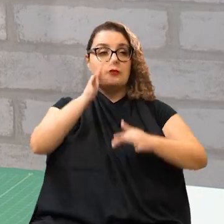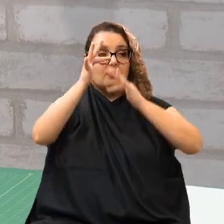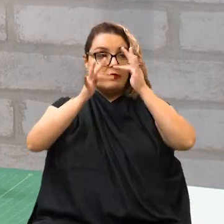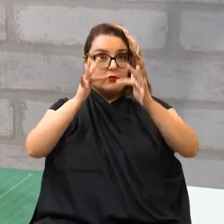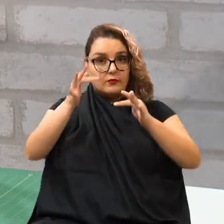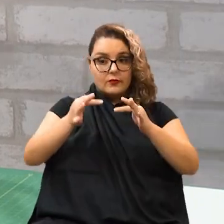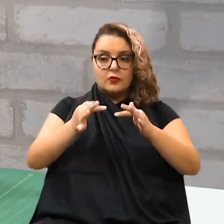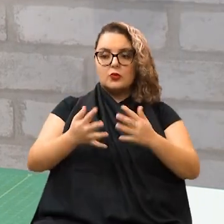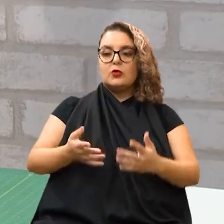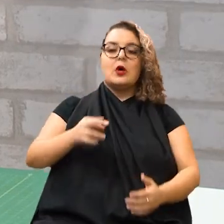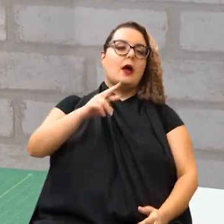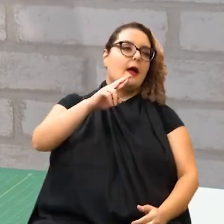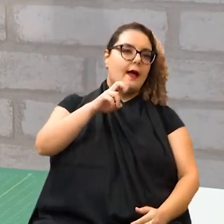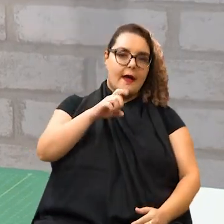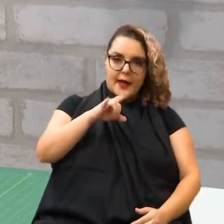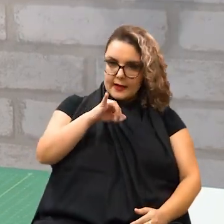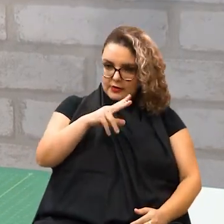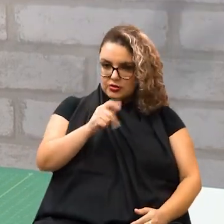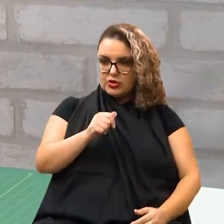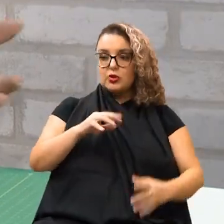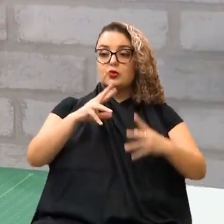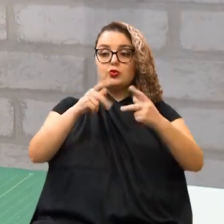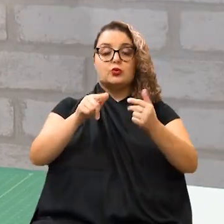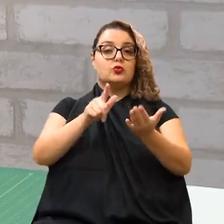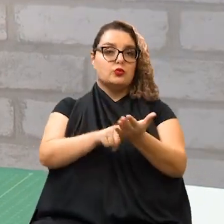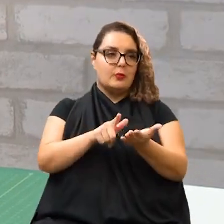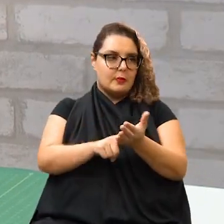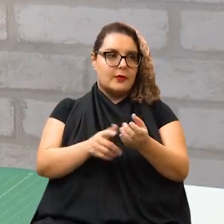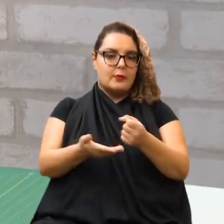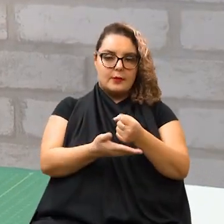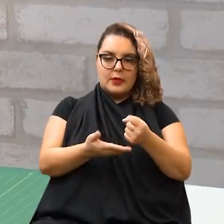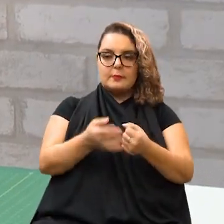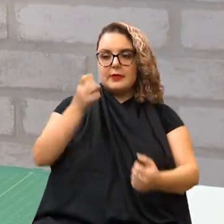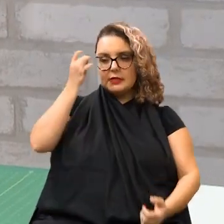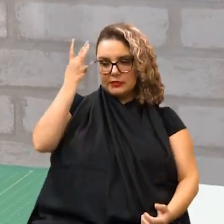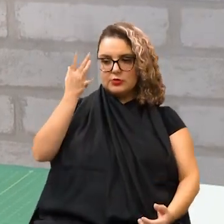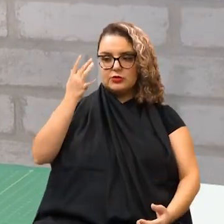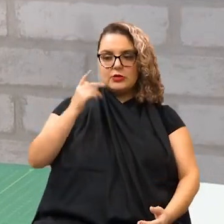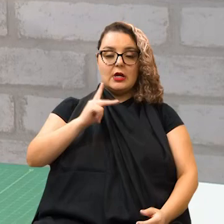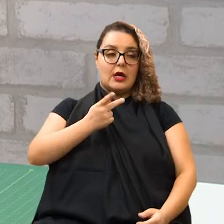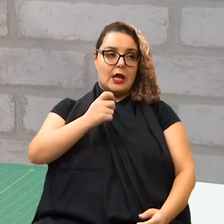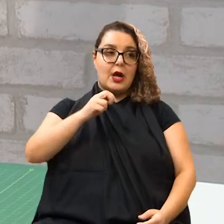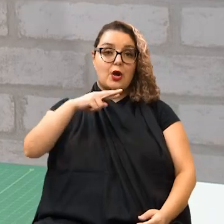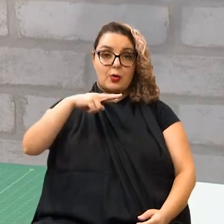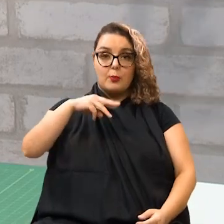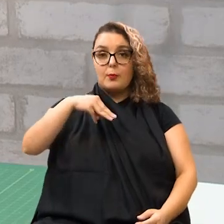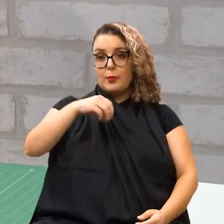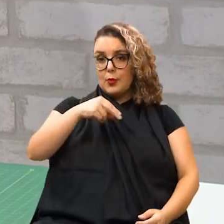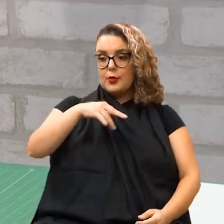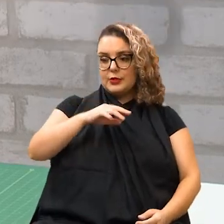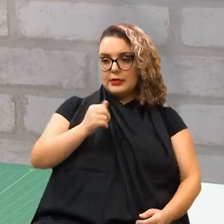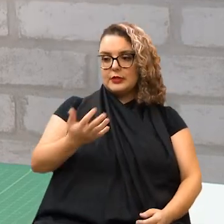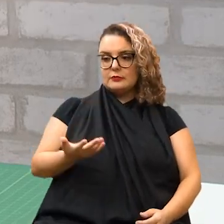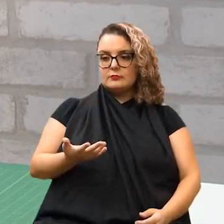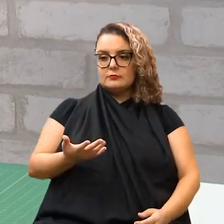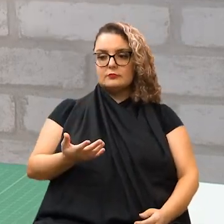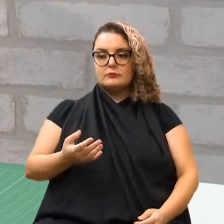papel, as flores no tom do papel, a rendinha no tom do papel, fica mais fácil de você conseguir fazer uma caixa harmônica,